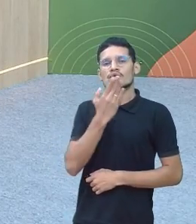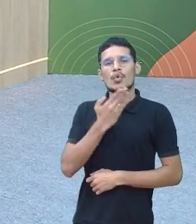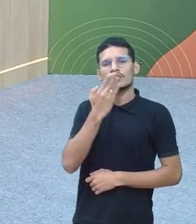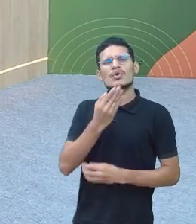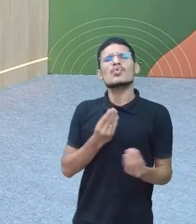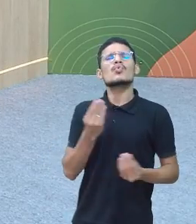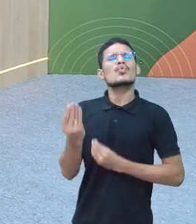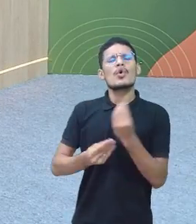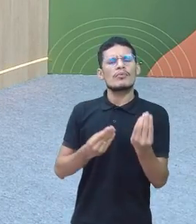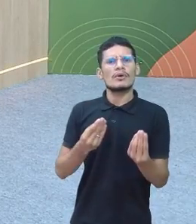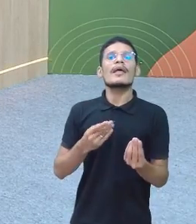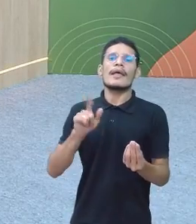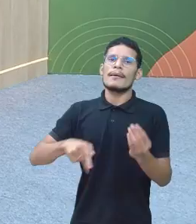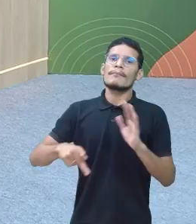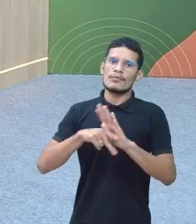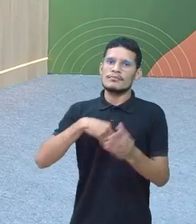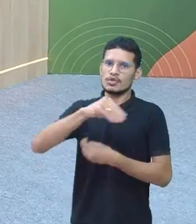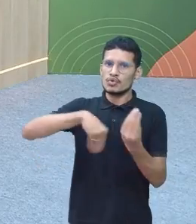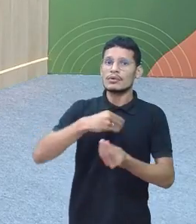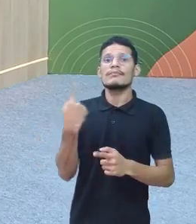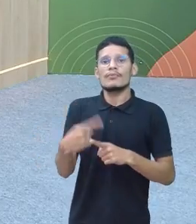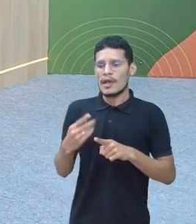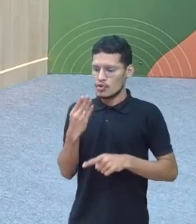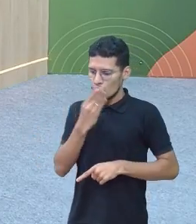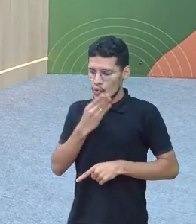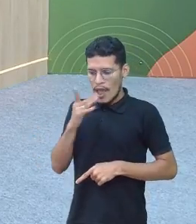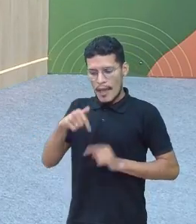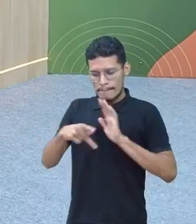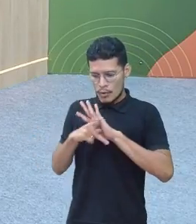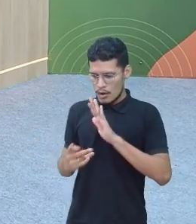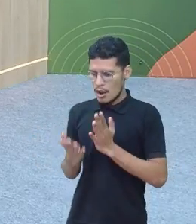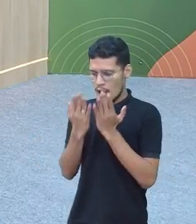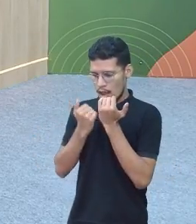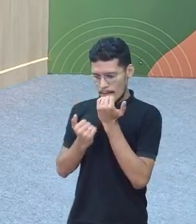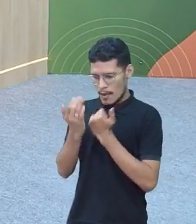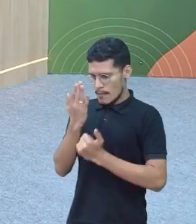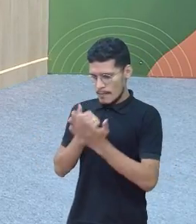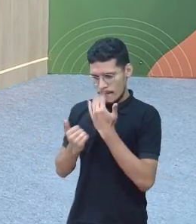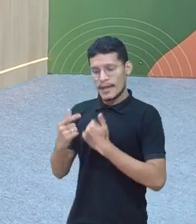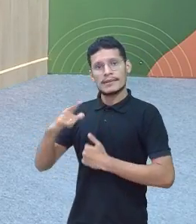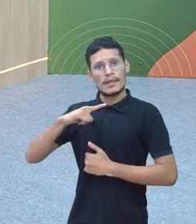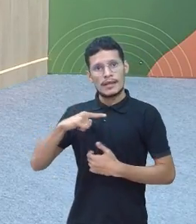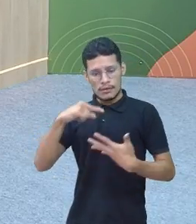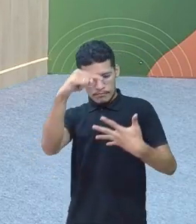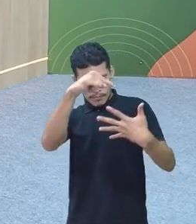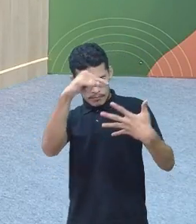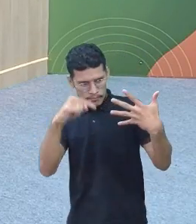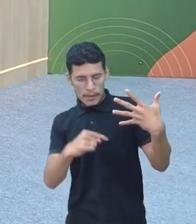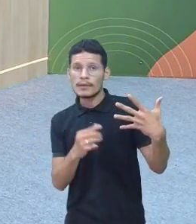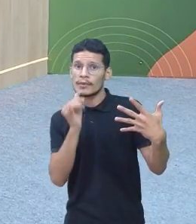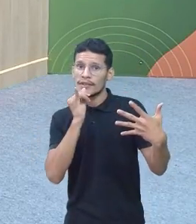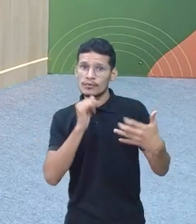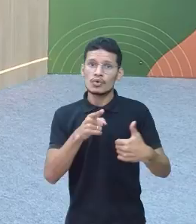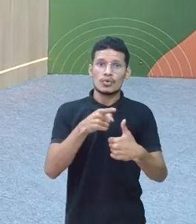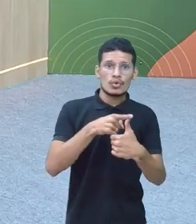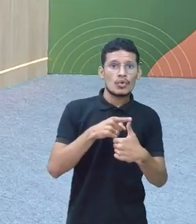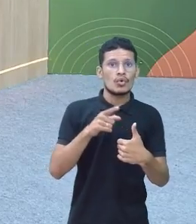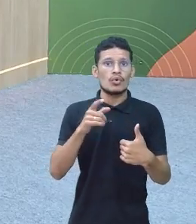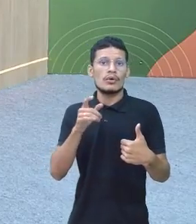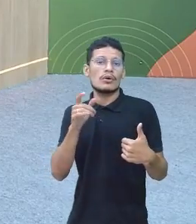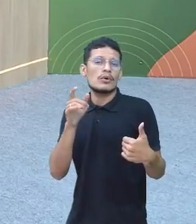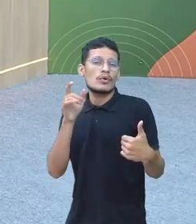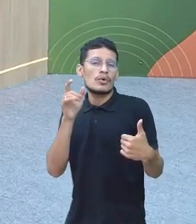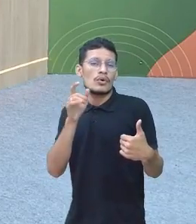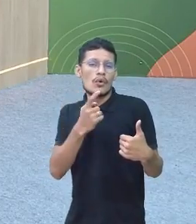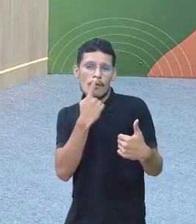ser doce? O que é doce é o alimento, normalmente. Então, quando eu misturo os 5 sentidos humanos, que são o olfato, a